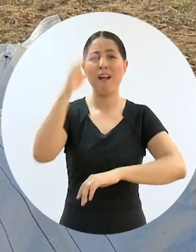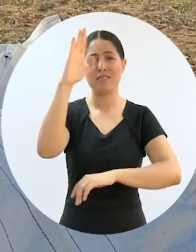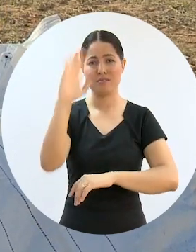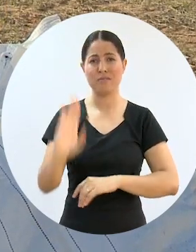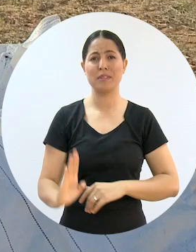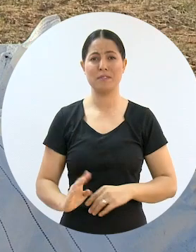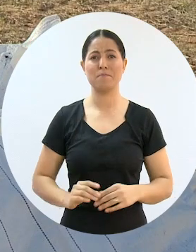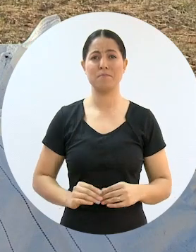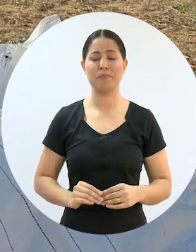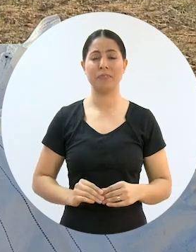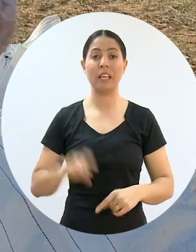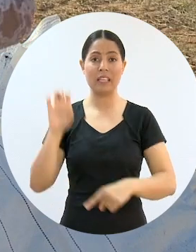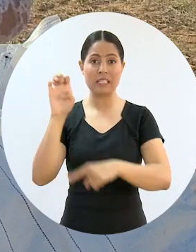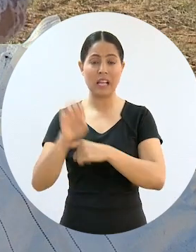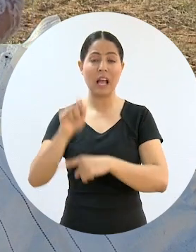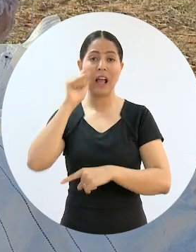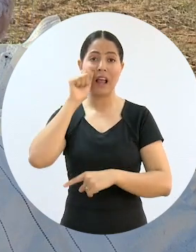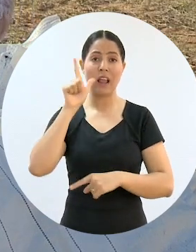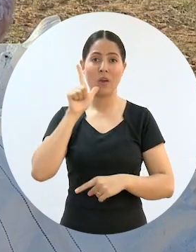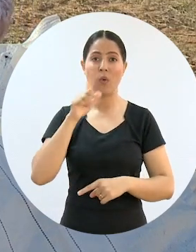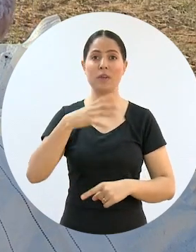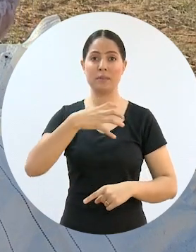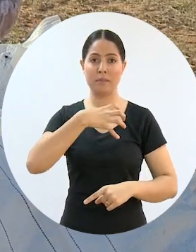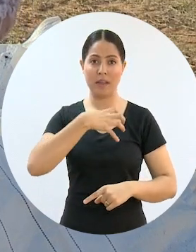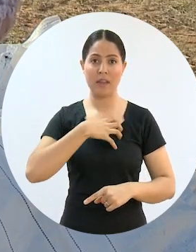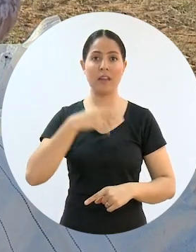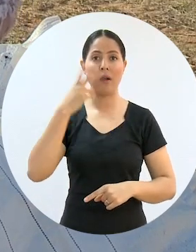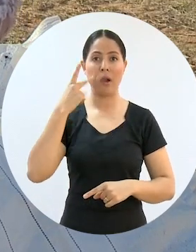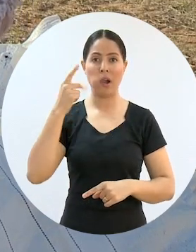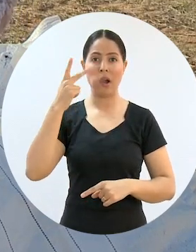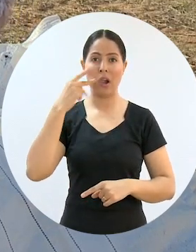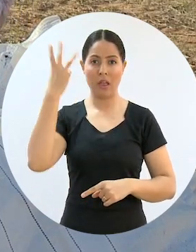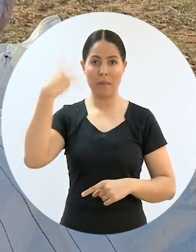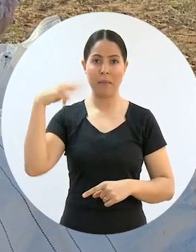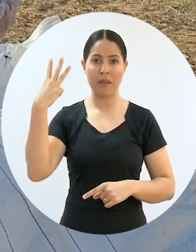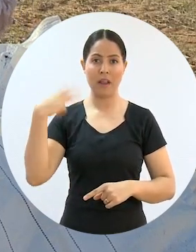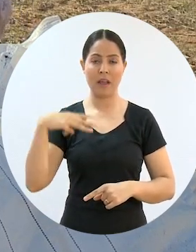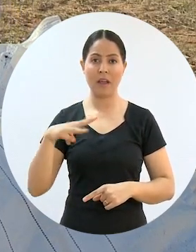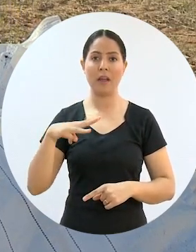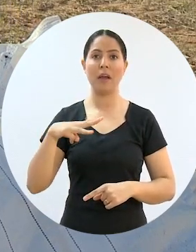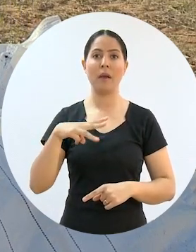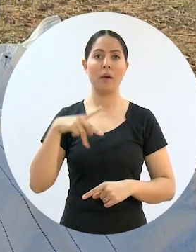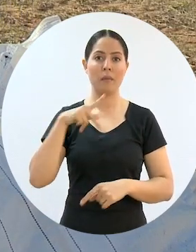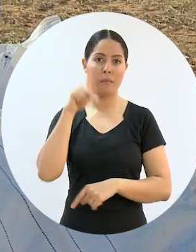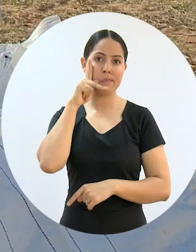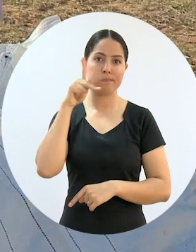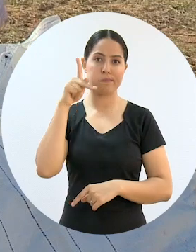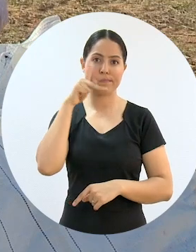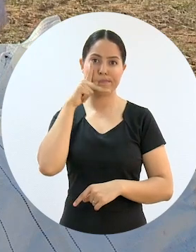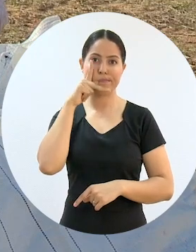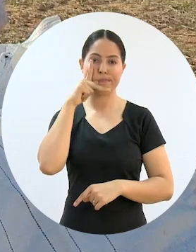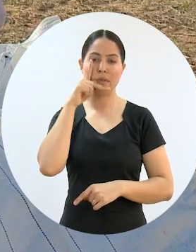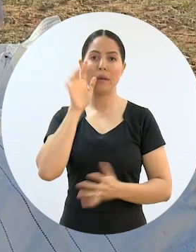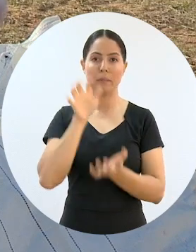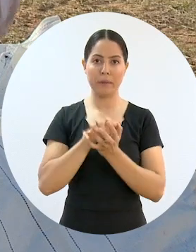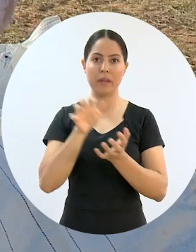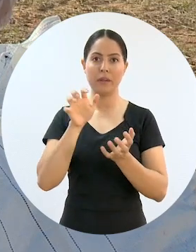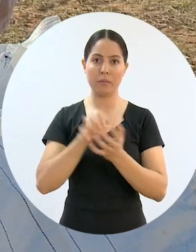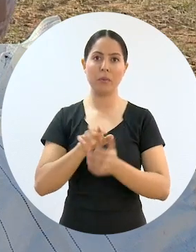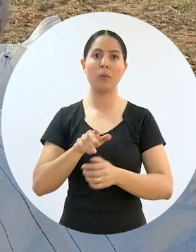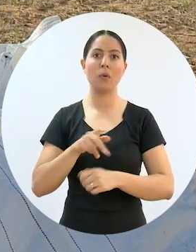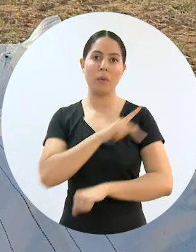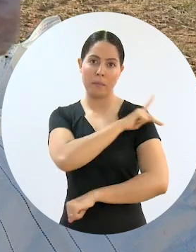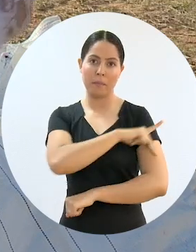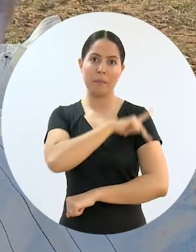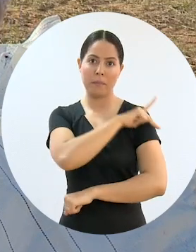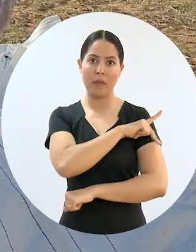várias praias do país. Estados como Alagoas, Bahia, Ceará, Maranhão, Paraíba, Pernambuco, Piauí, Sergipe e aqui